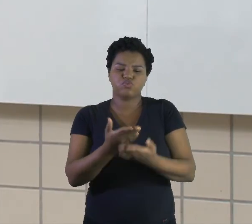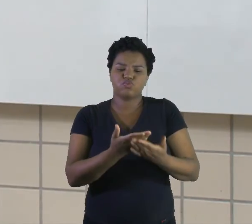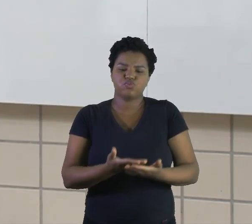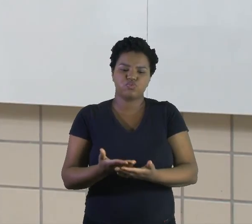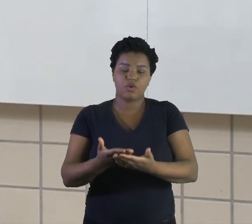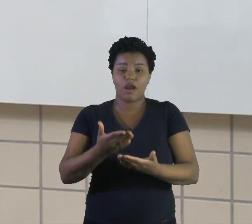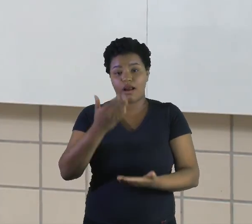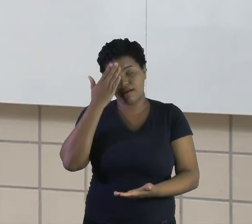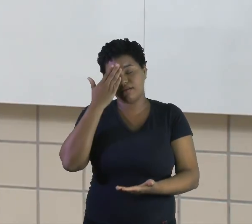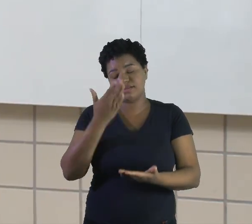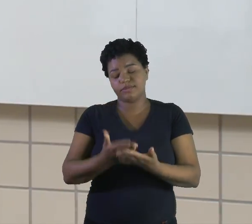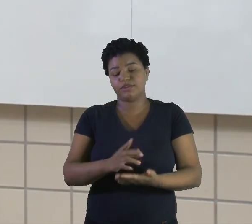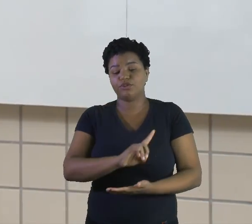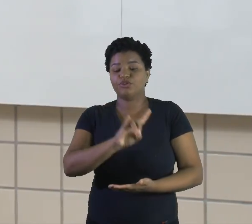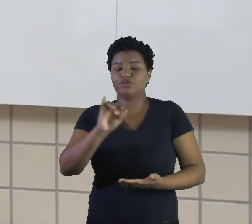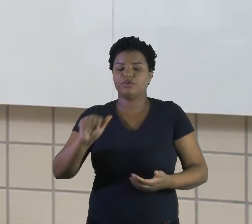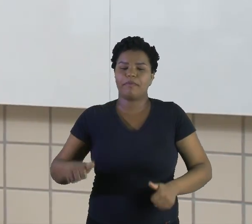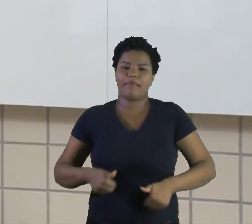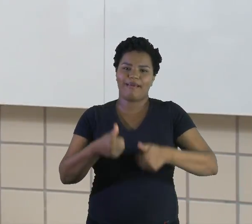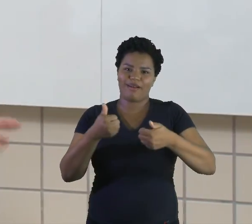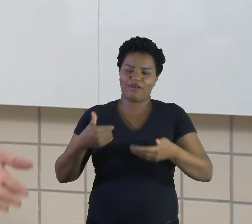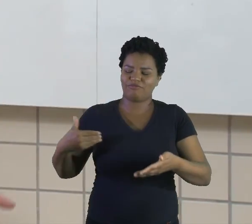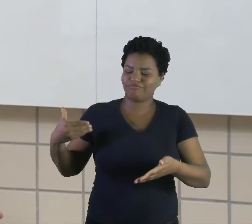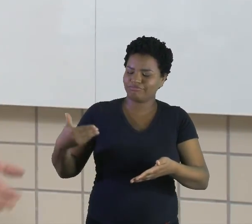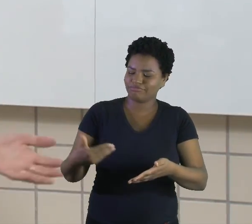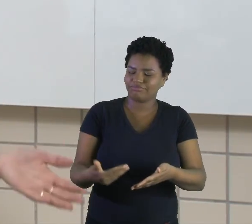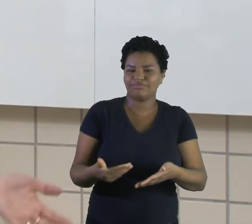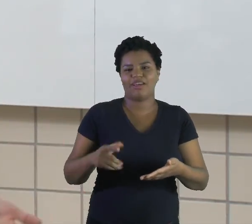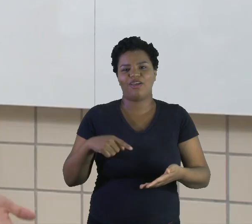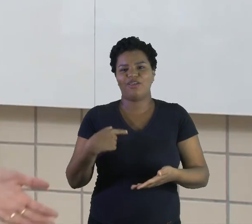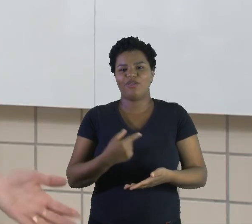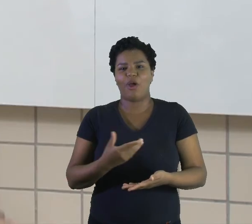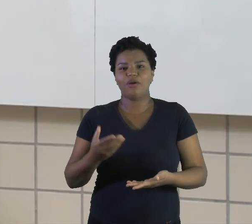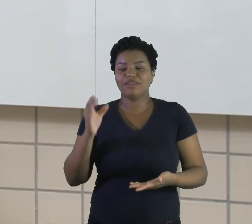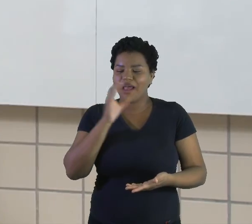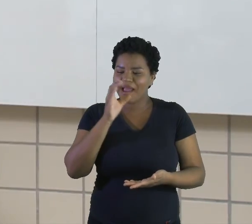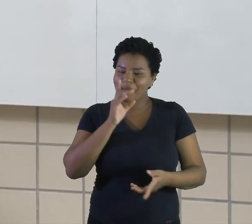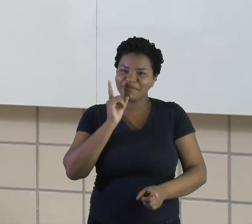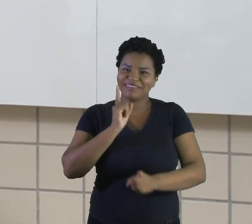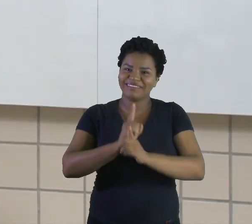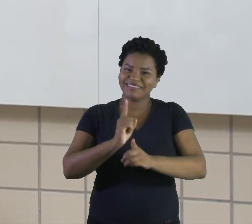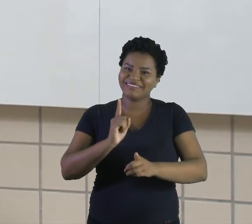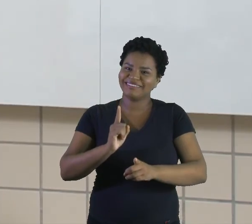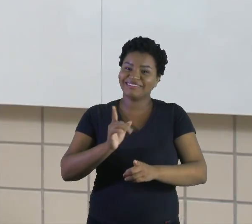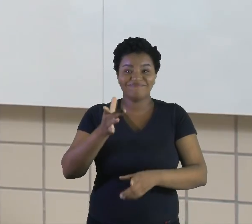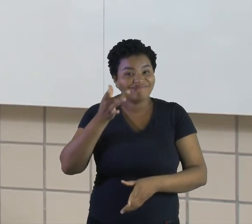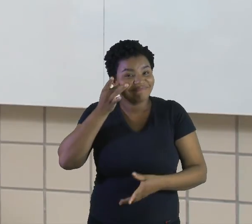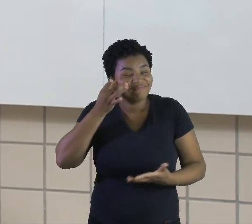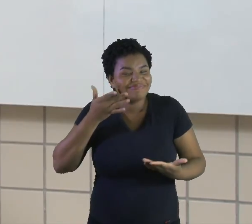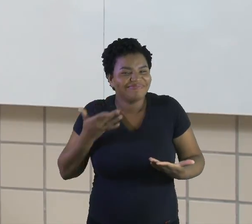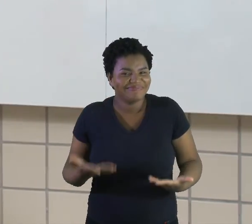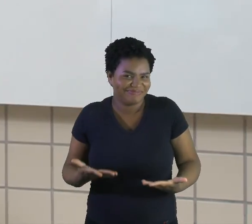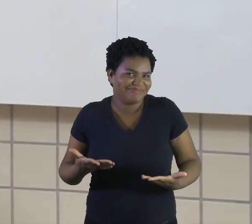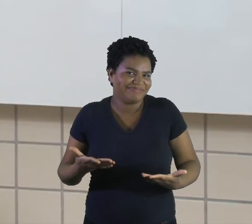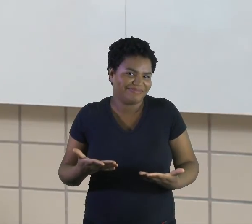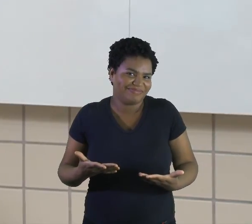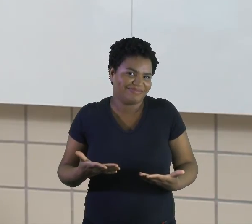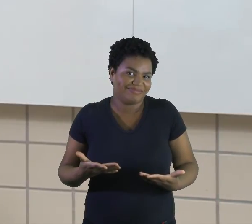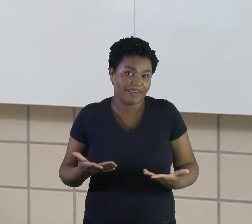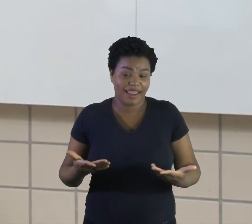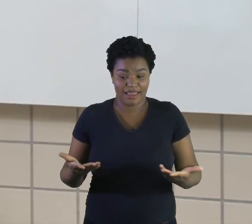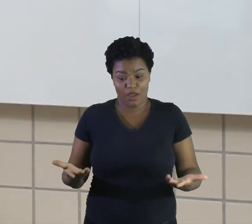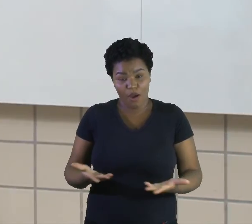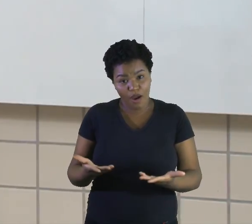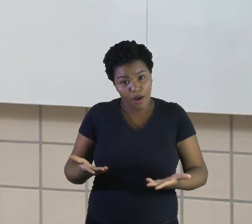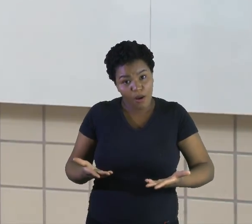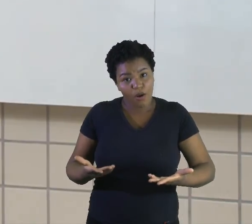dias melhores virão e que nós possamos logo, logo nos encontrar de forma presencial. Desde já, eu